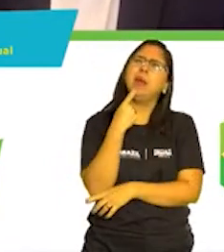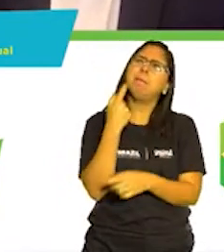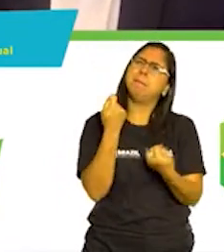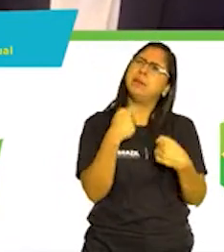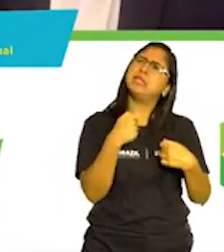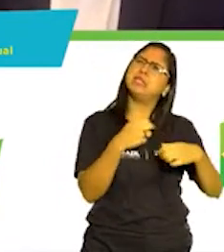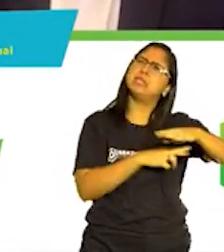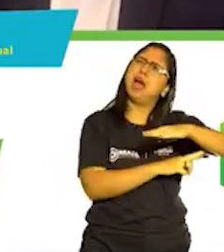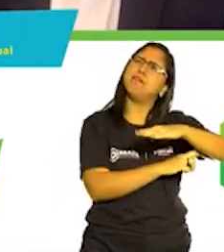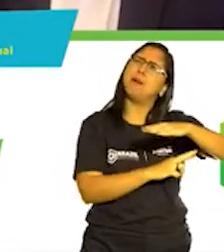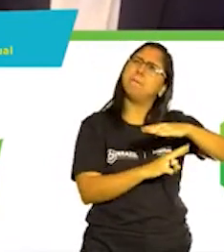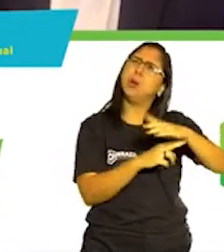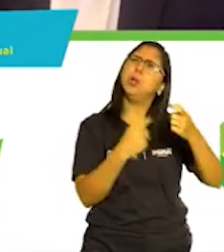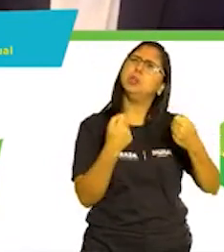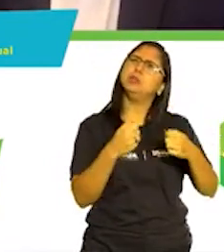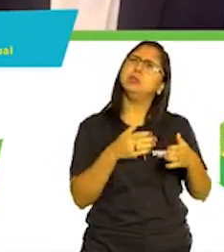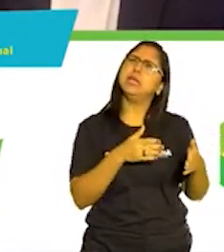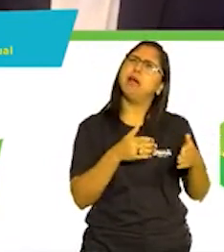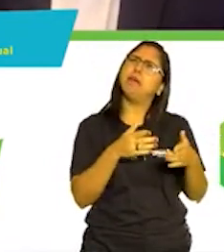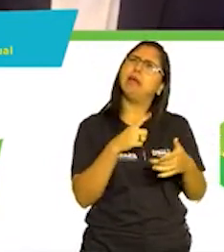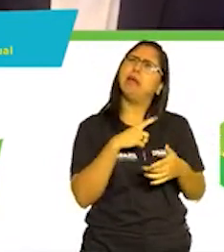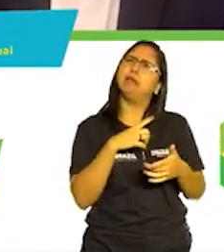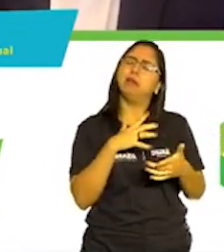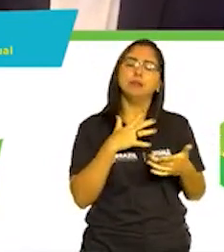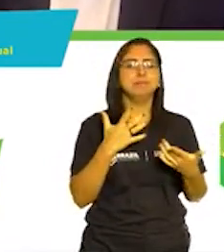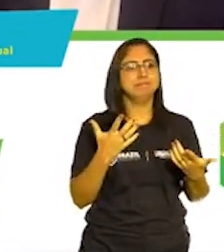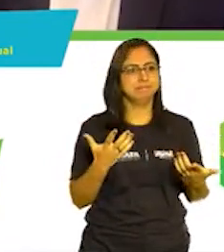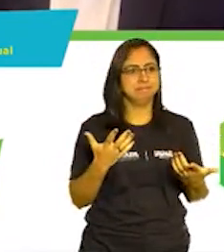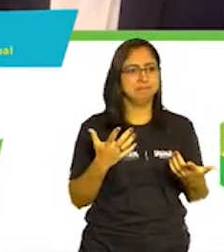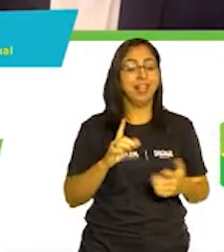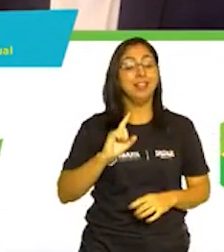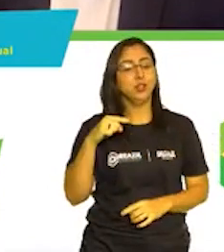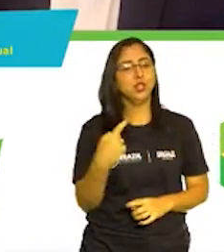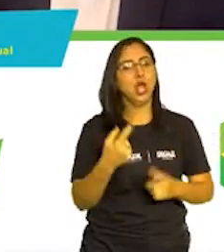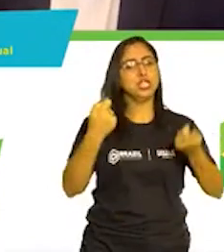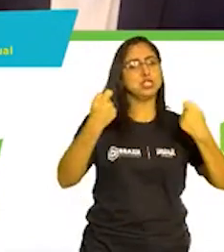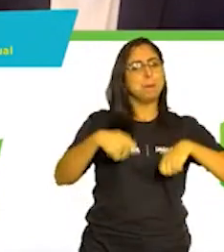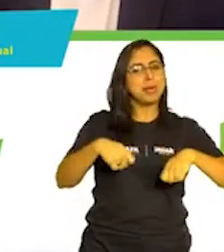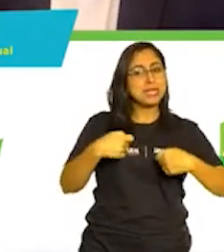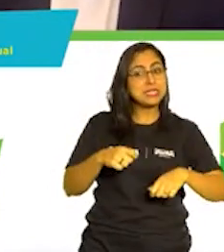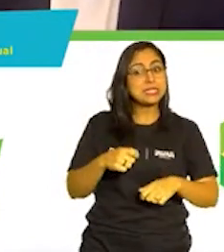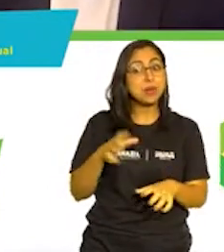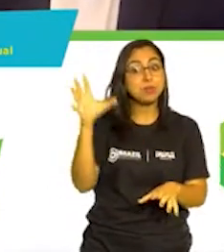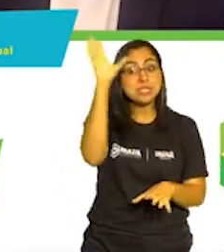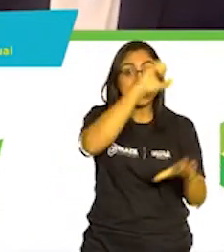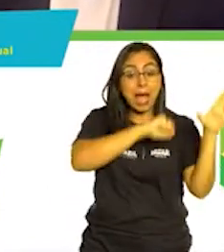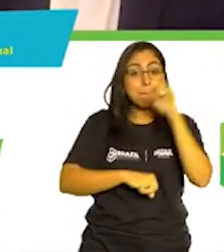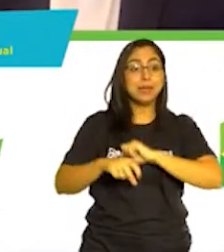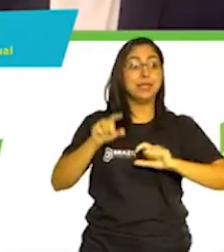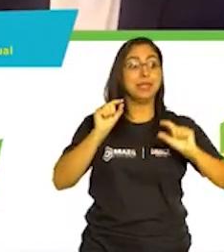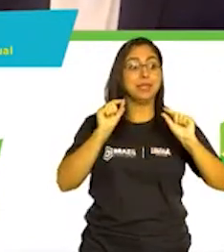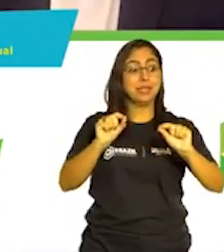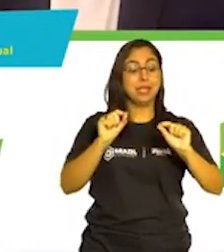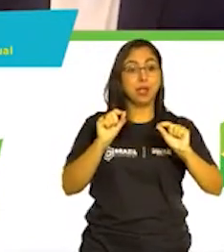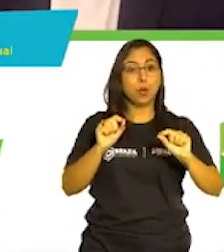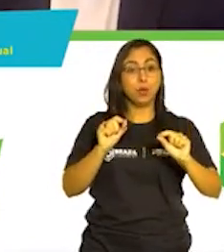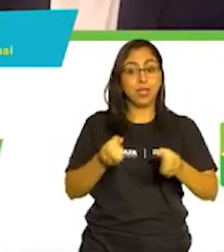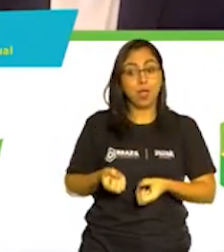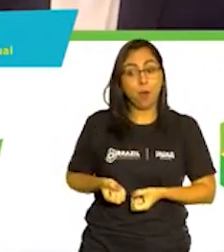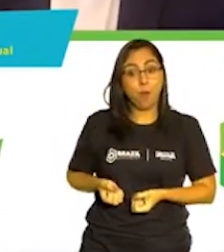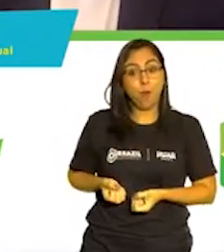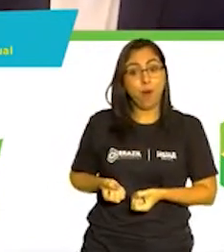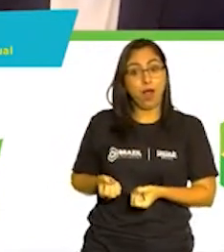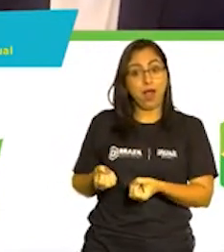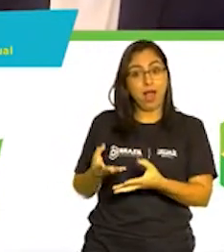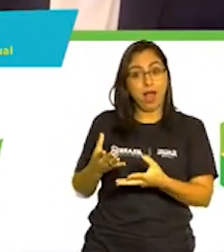Então... A questão toda do Brasil é o seguinte, a gente tem que aprender que, antes de gastar, eu gasto num